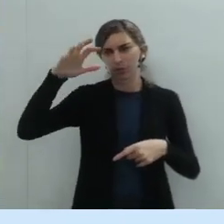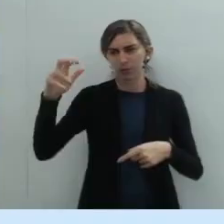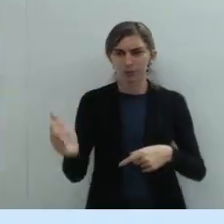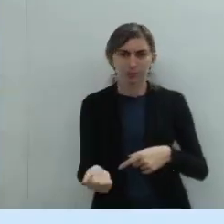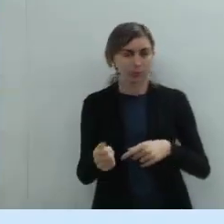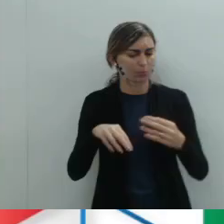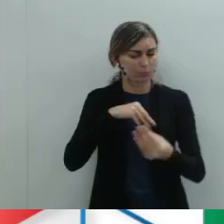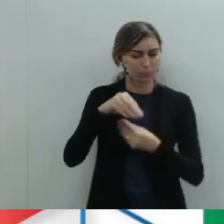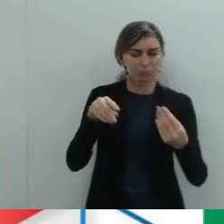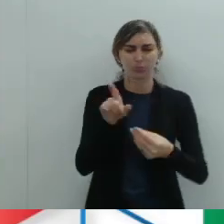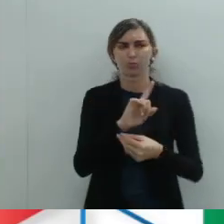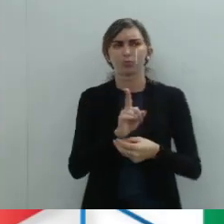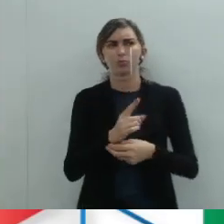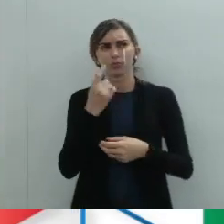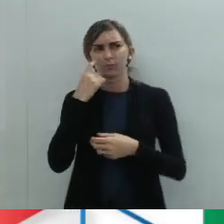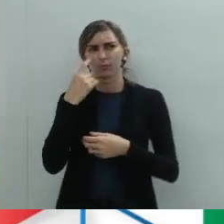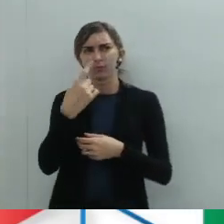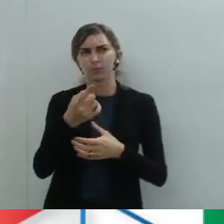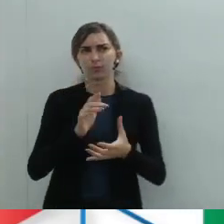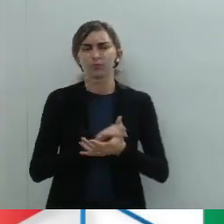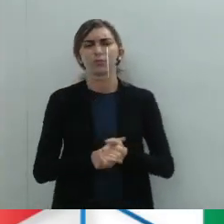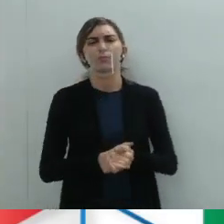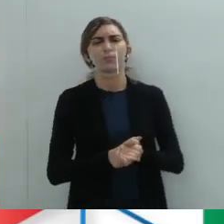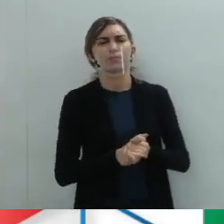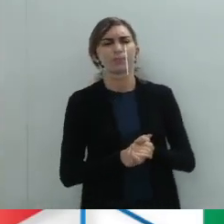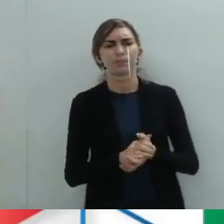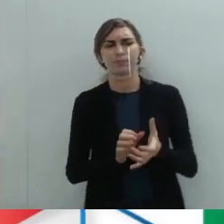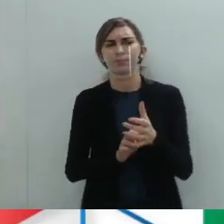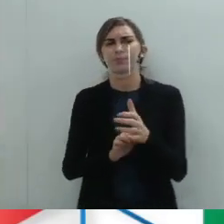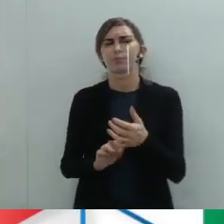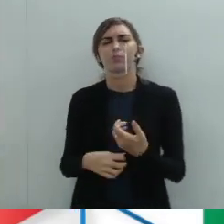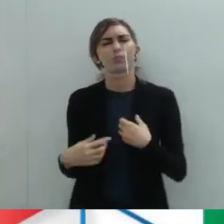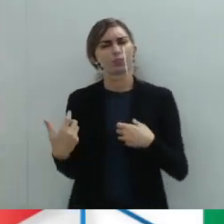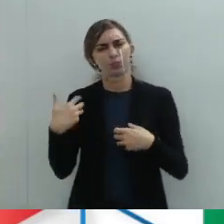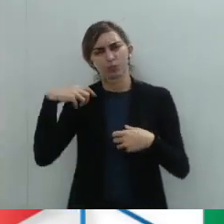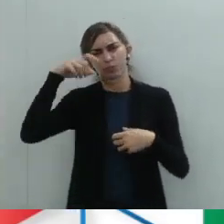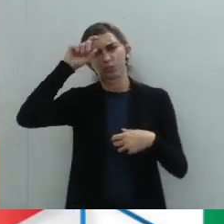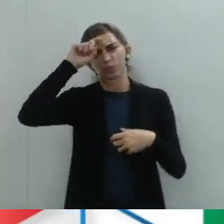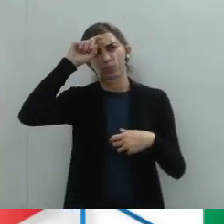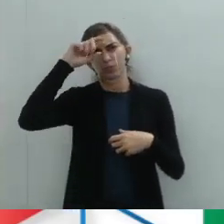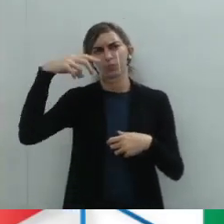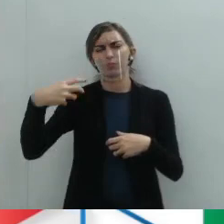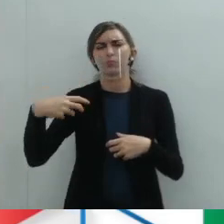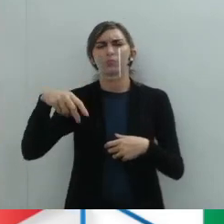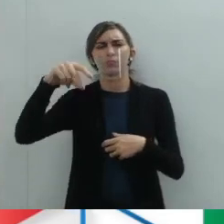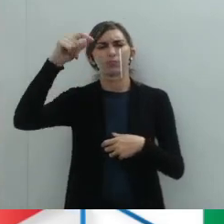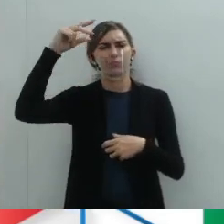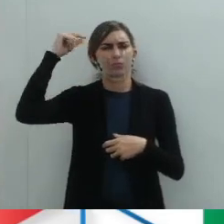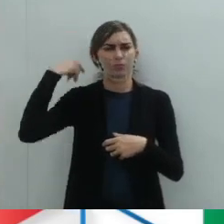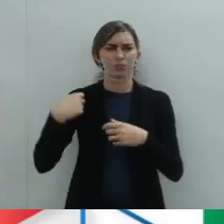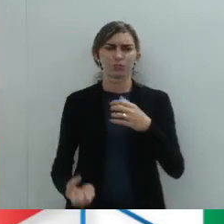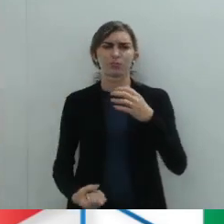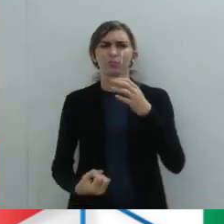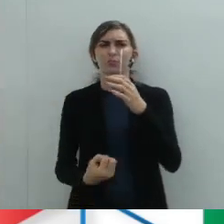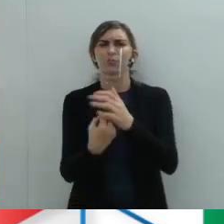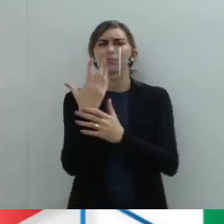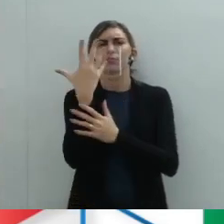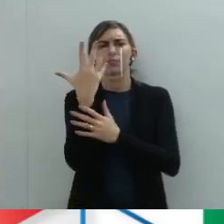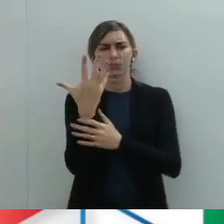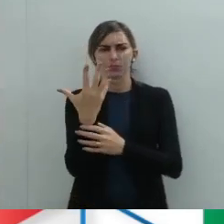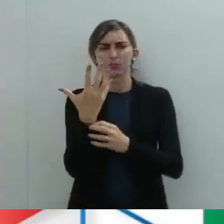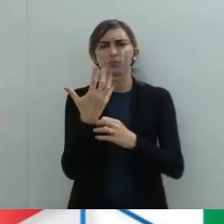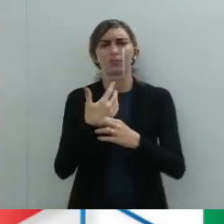gente não misturar. Vamos para o norte da África de novo aqui na tela. O Egito Antigo, né, foi criado com uma das